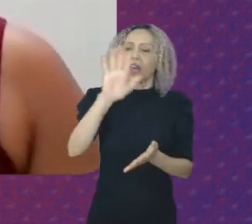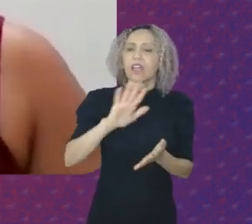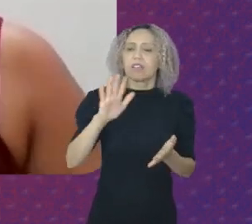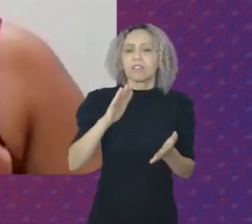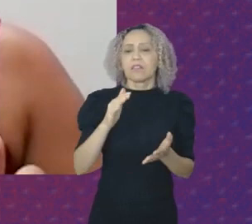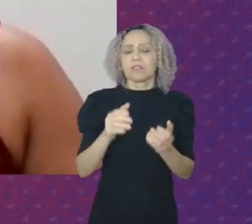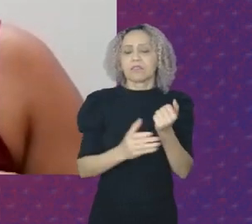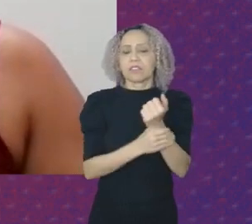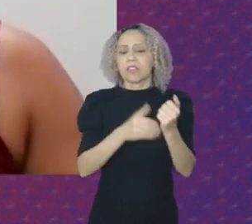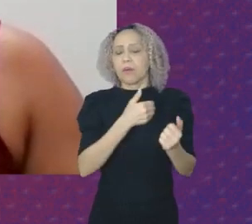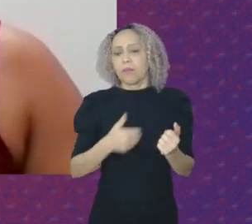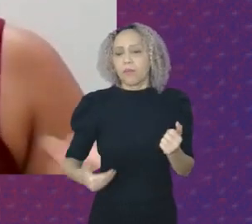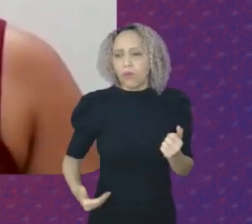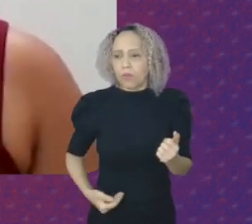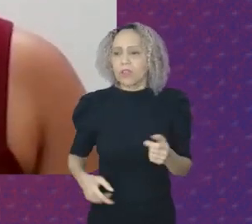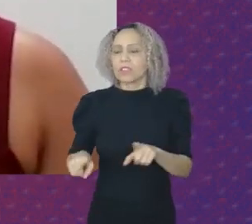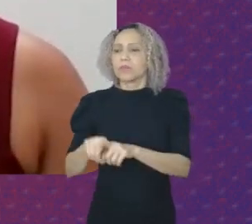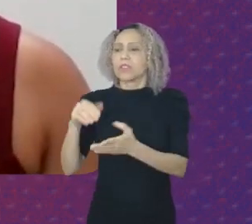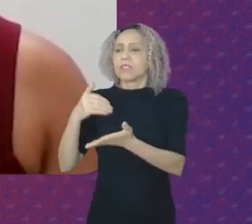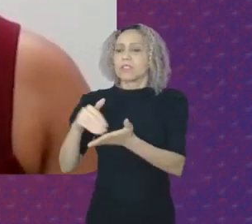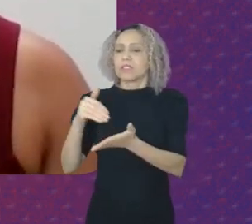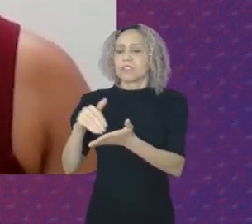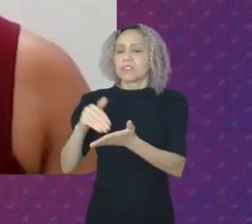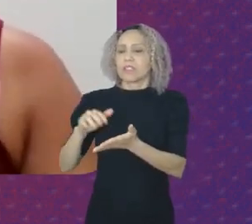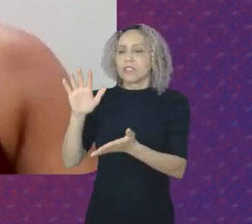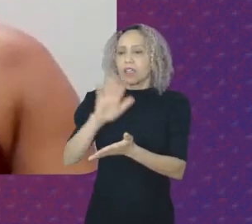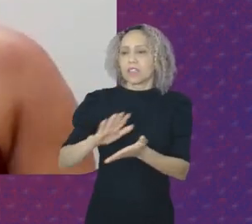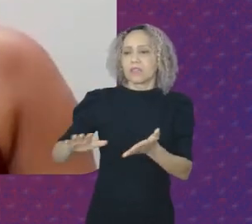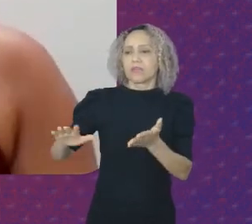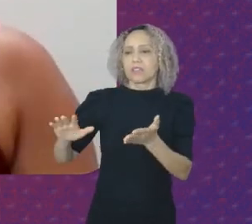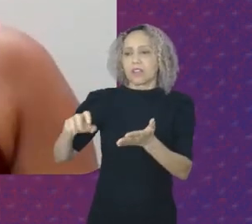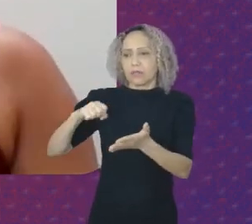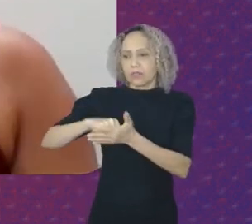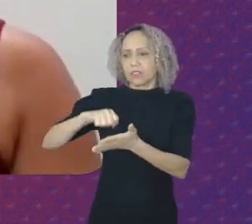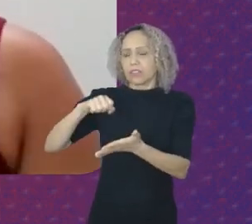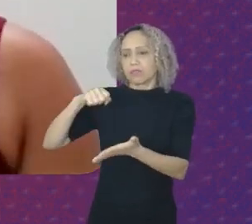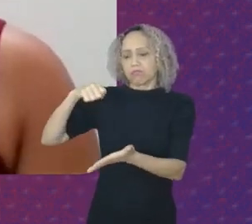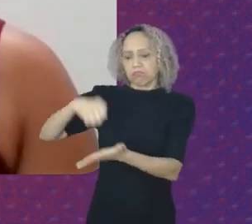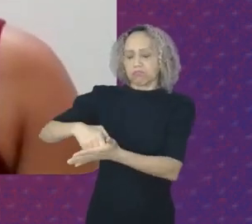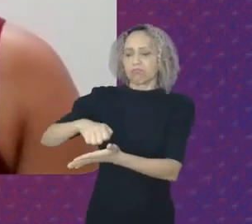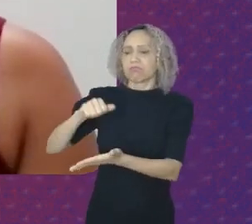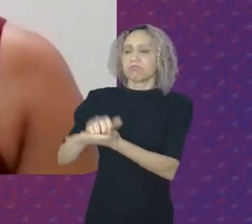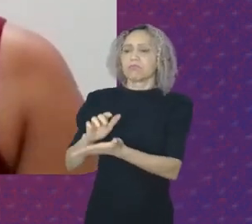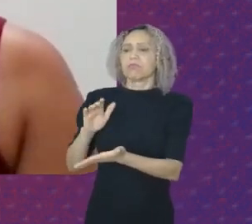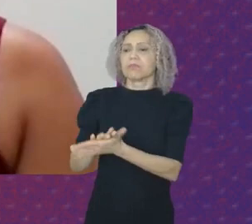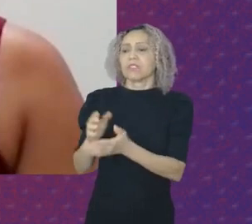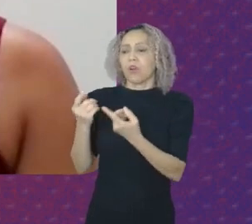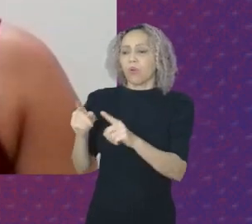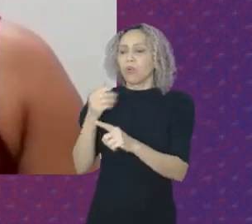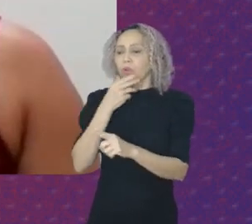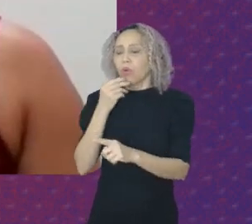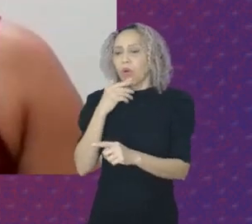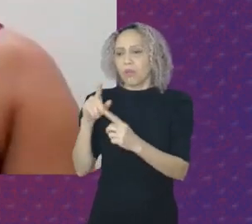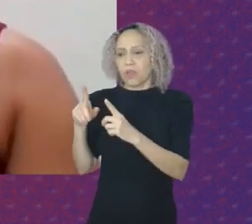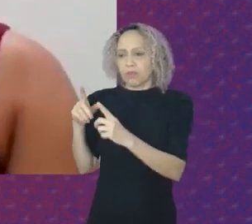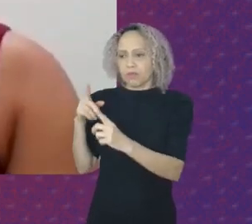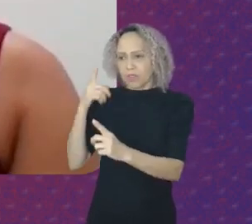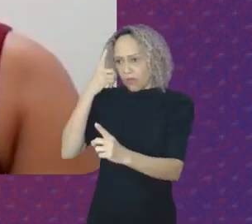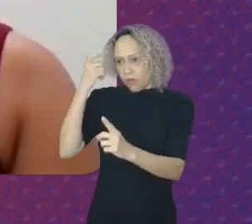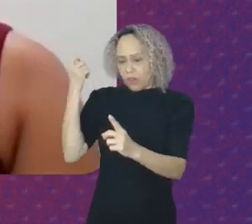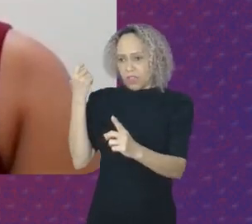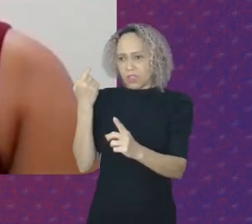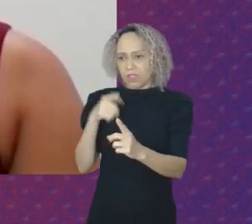Penais, fortalecendo esses instrumentos que a gente tem de proteção e de prevenção à violência contra a mulher. O Pronaf